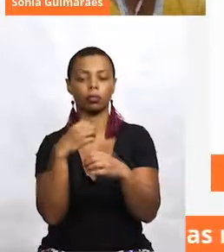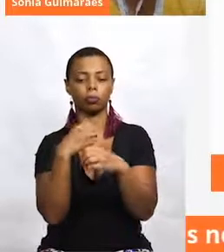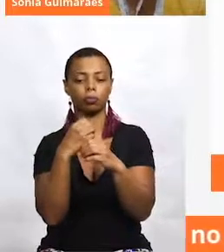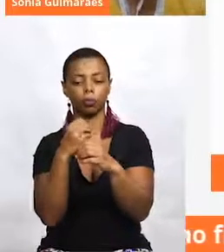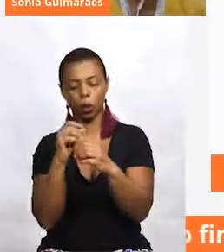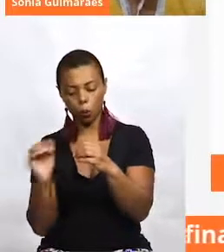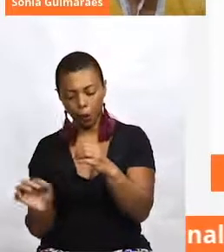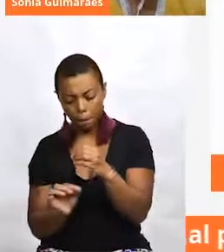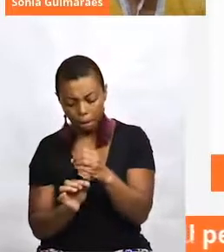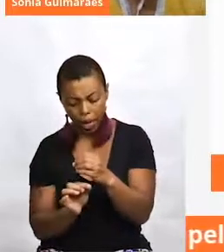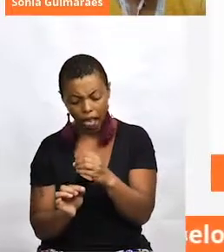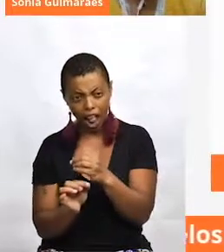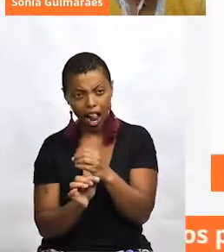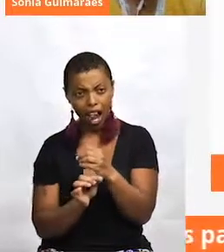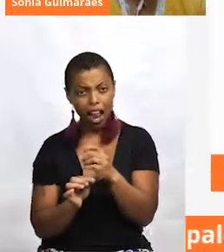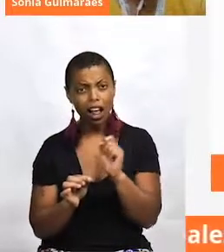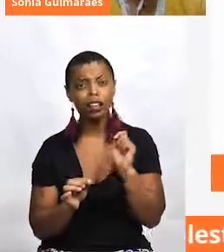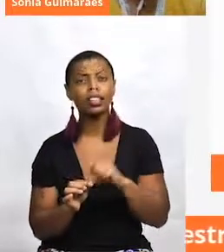microscópicos,